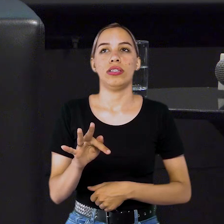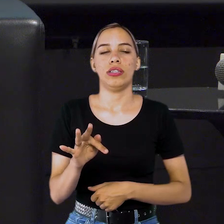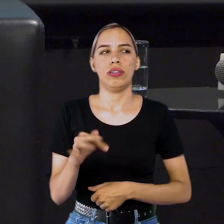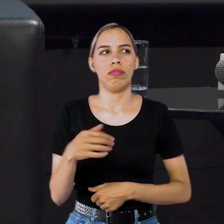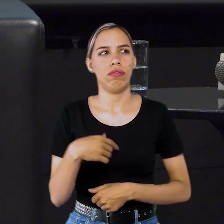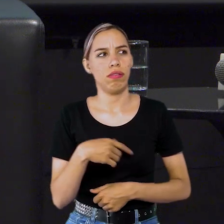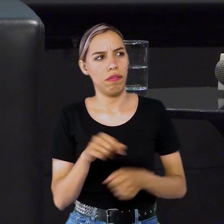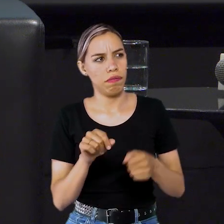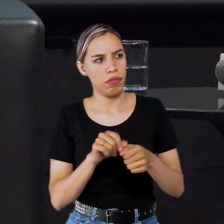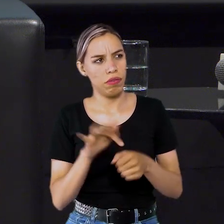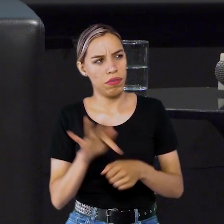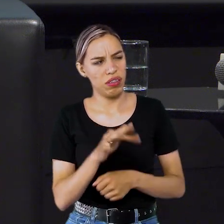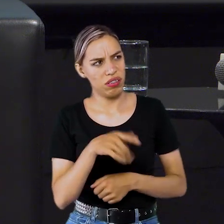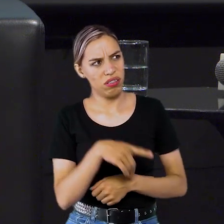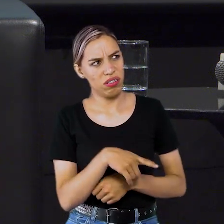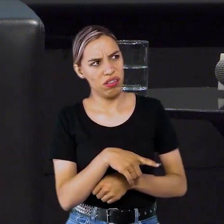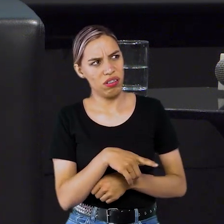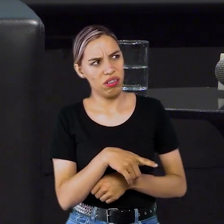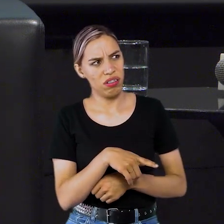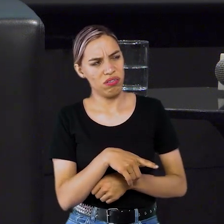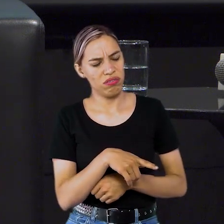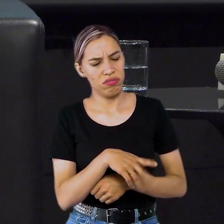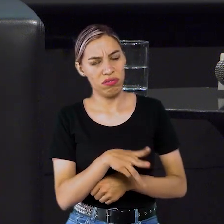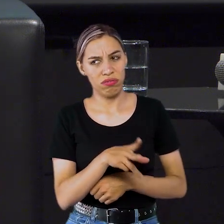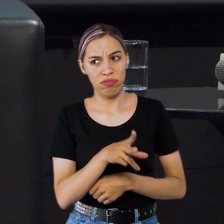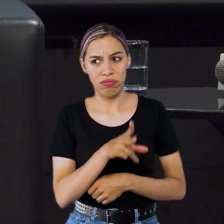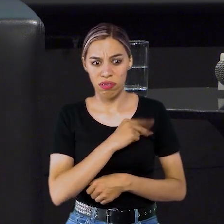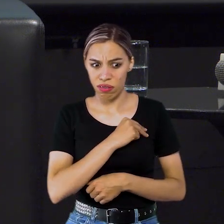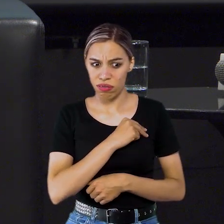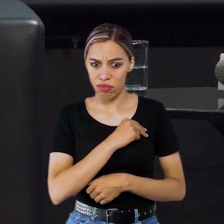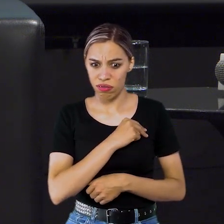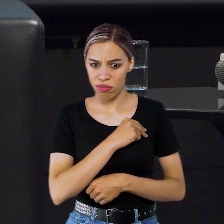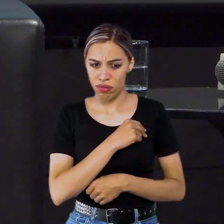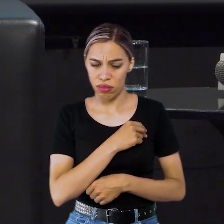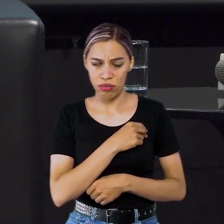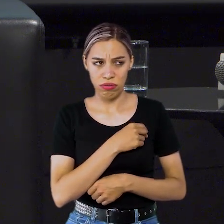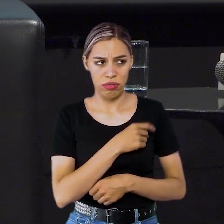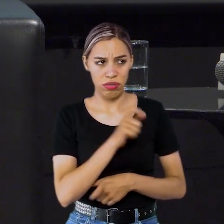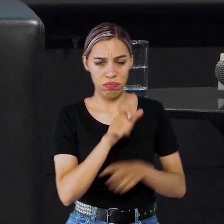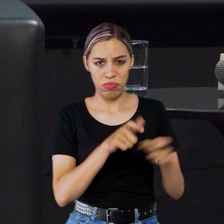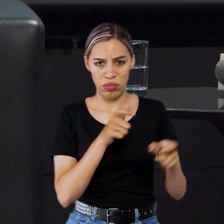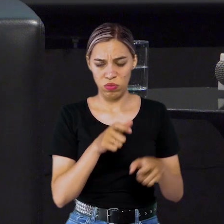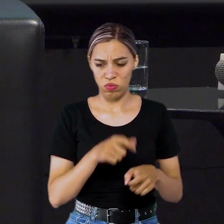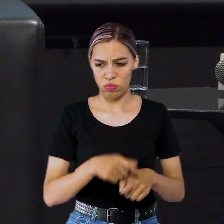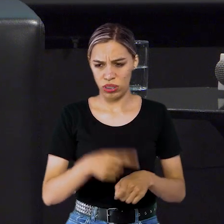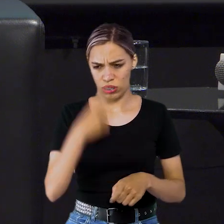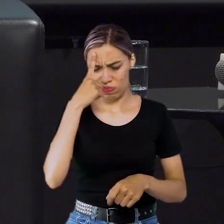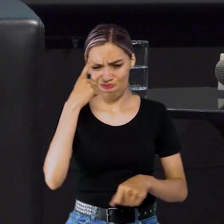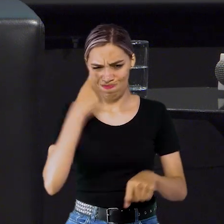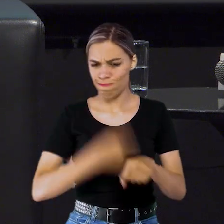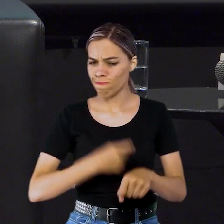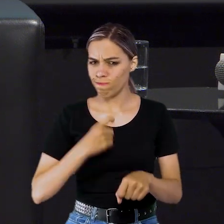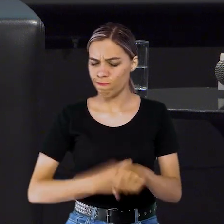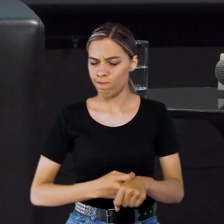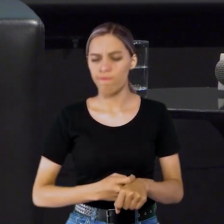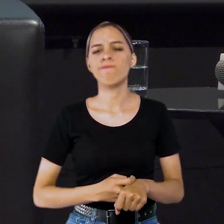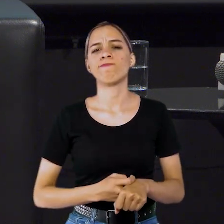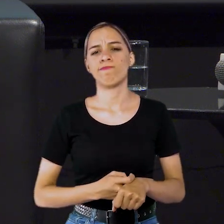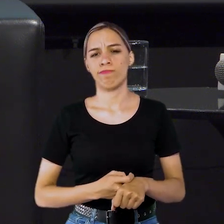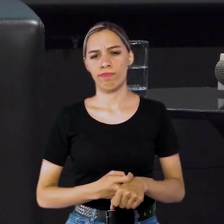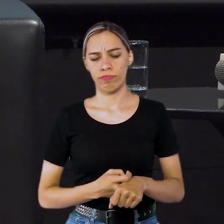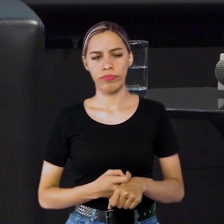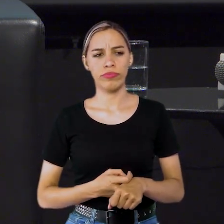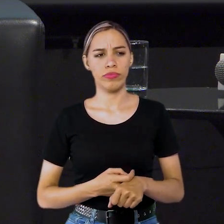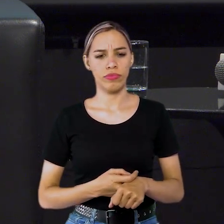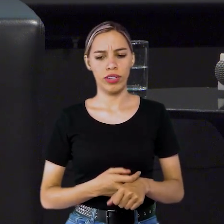saí correndo de lá, porque eu vi uma arrogância muito grande. Os nossos líderes espirituais, as